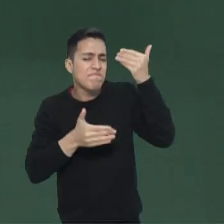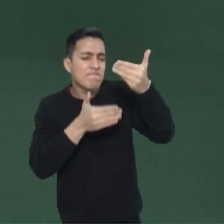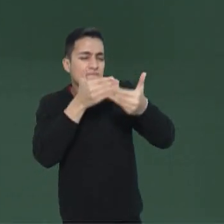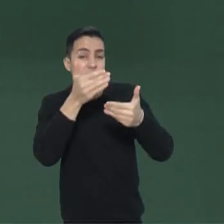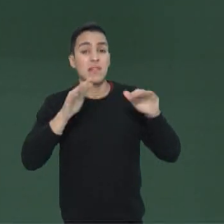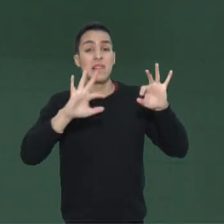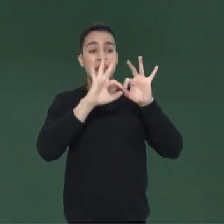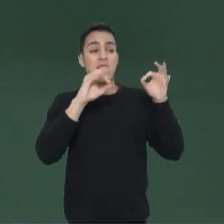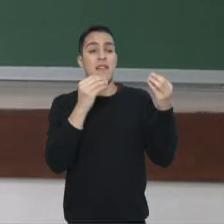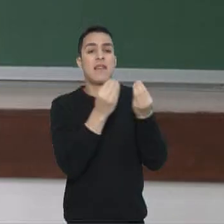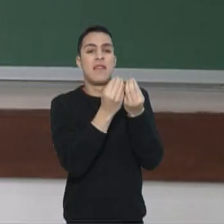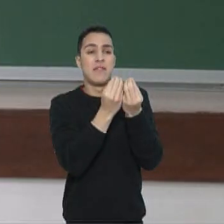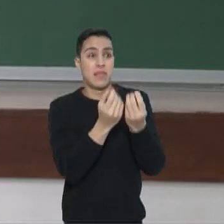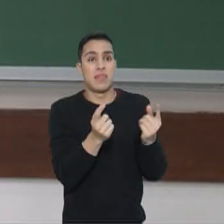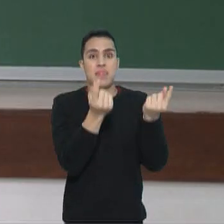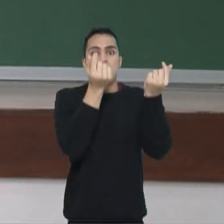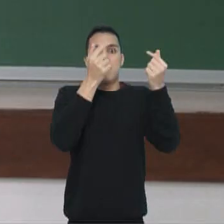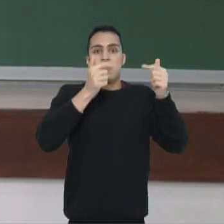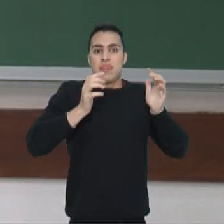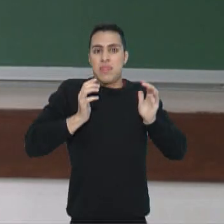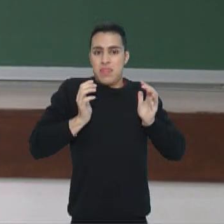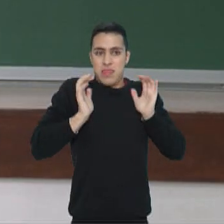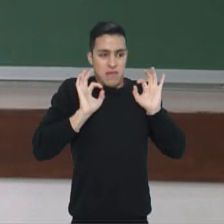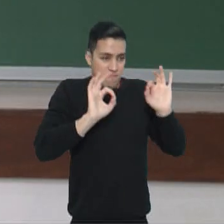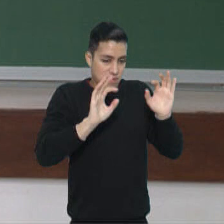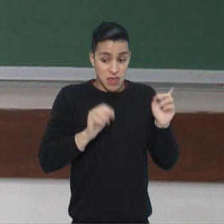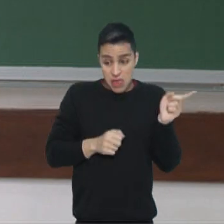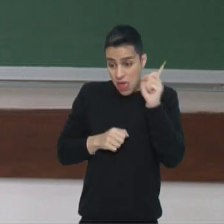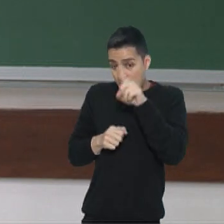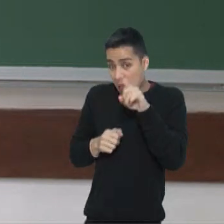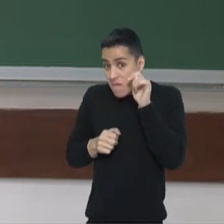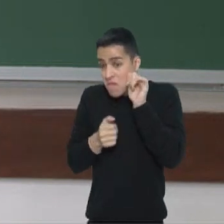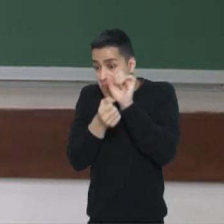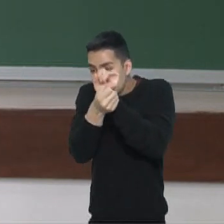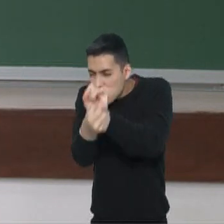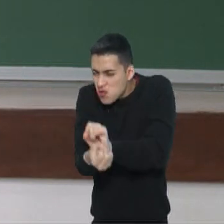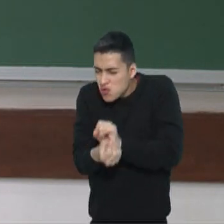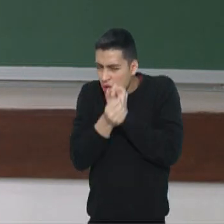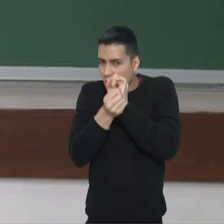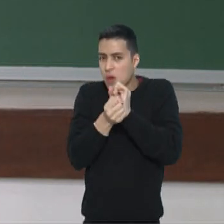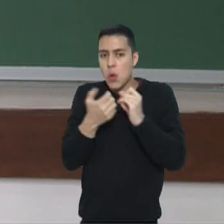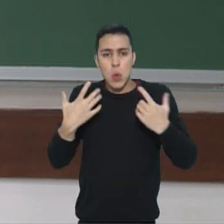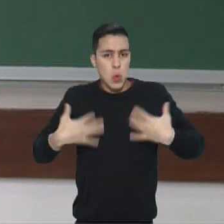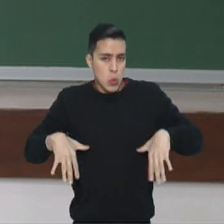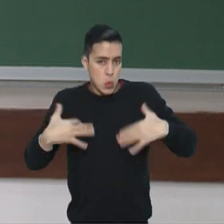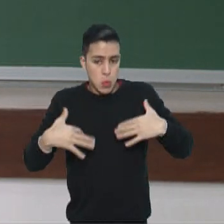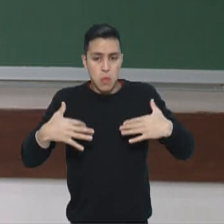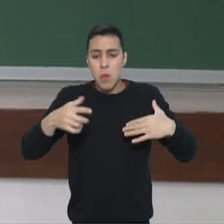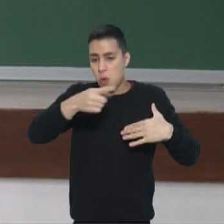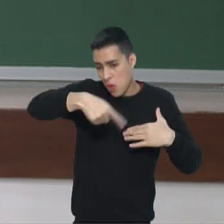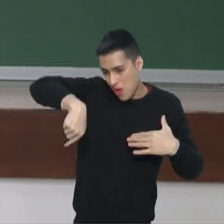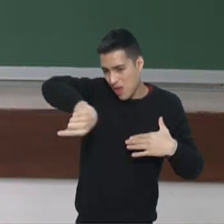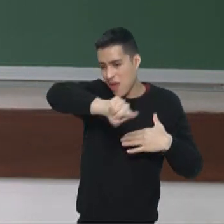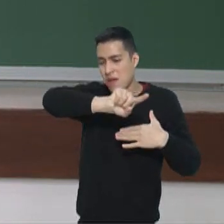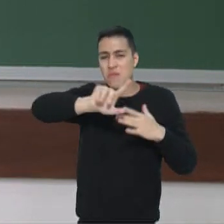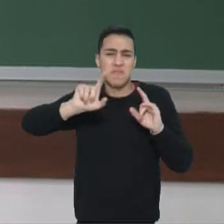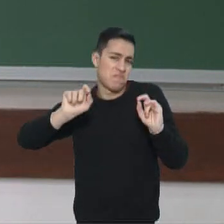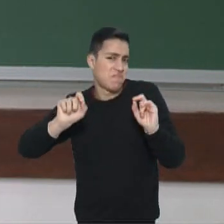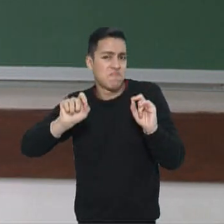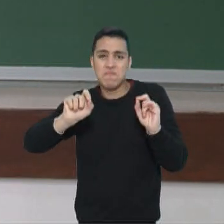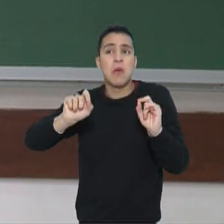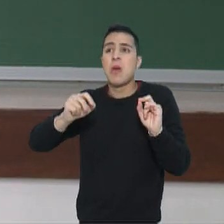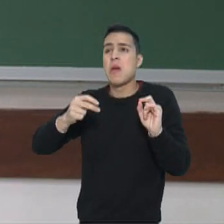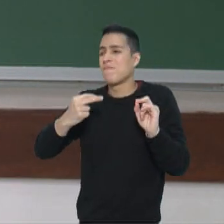das famílias mais ricas, né? No caso das escravas, por exemplo, mulheres escravizadas, elas geralmente não